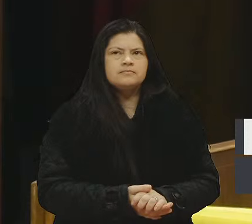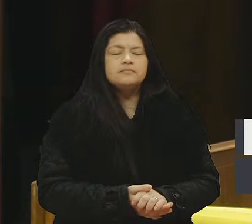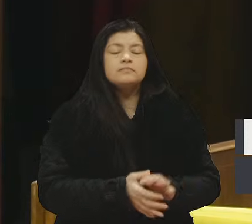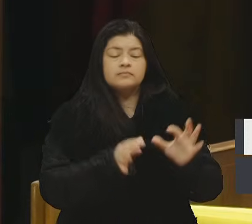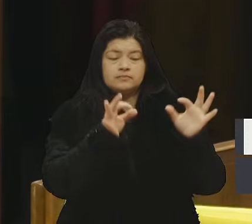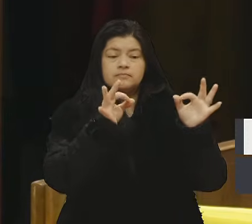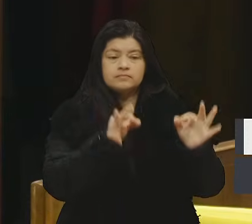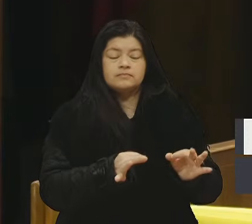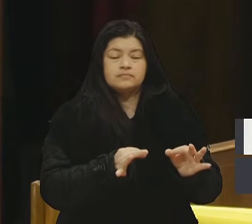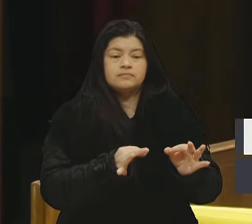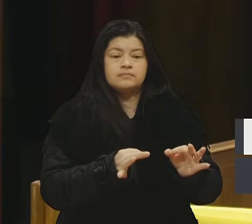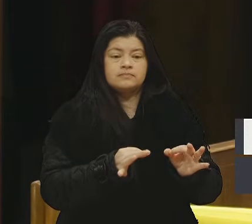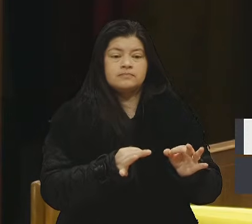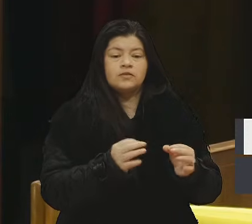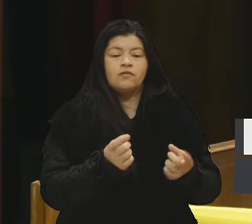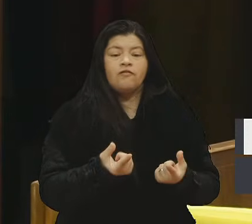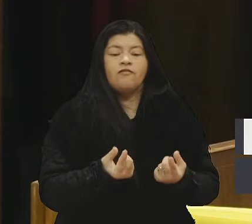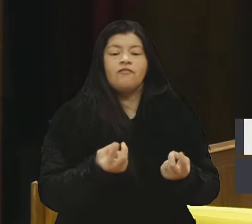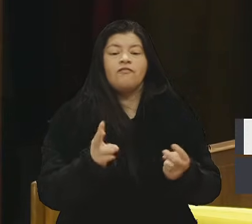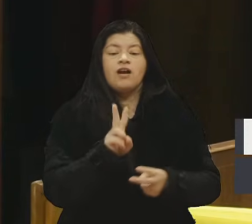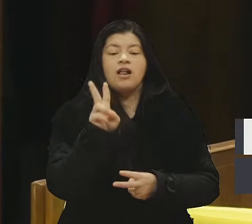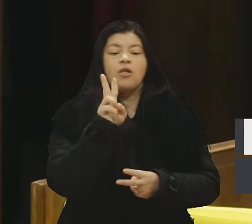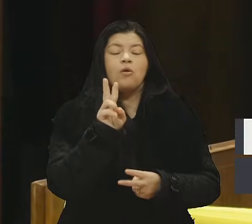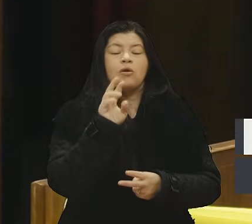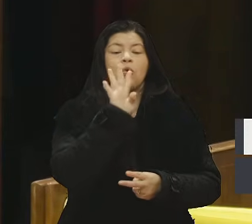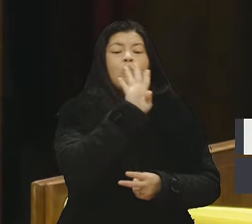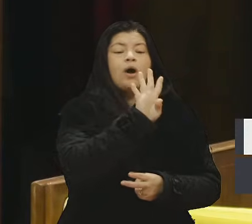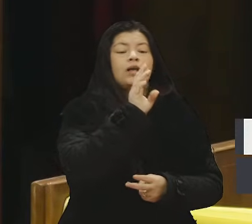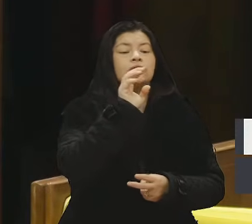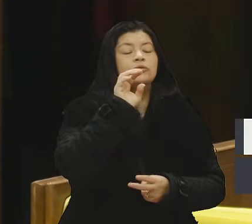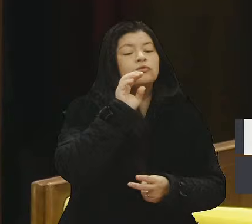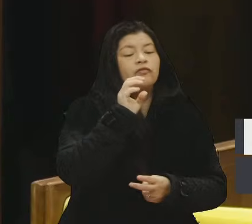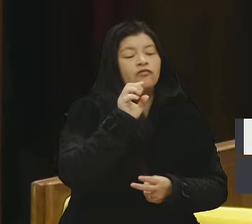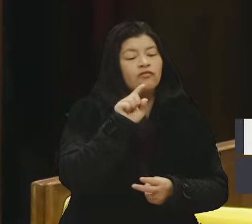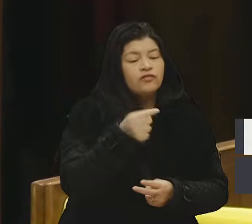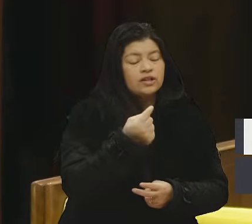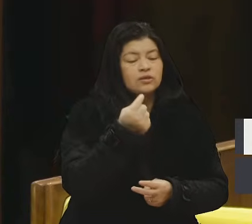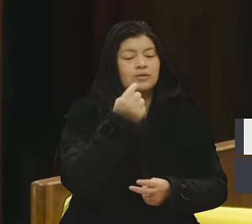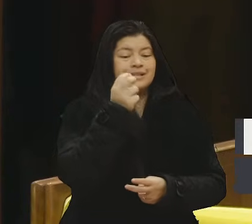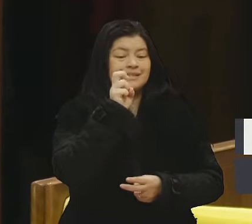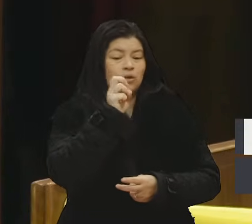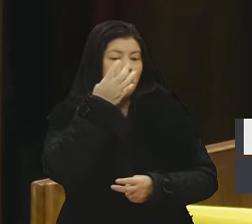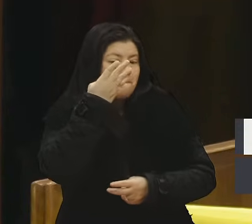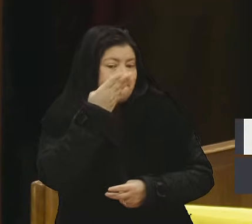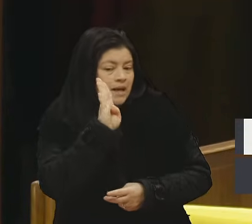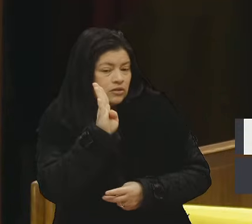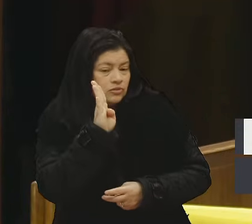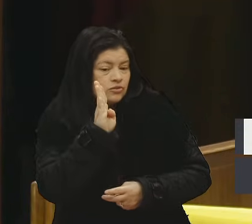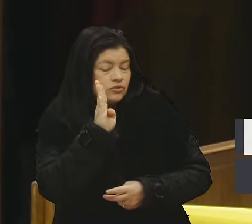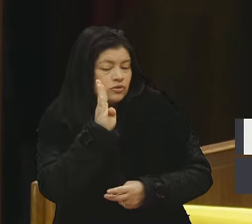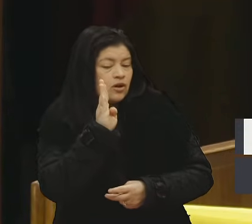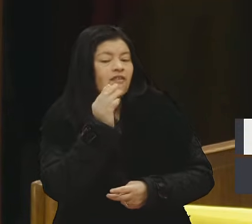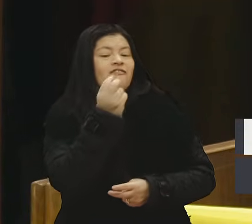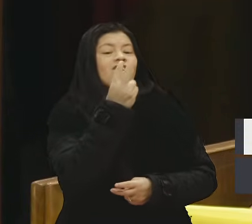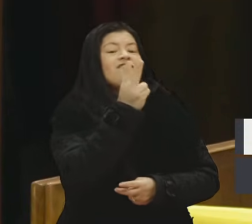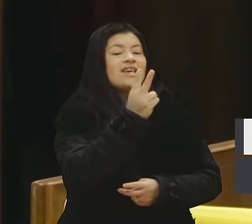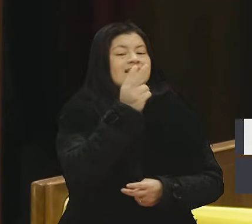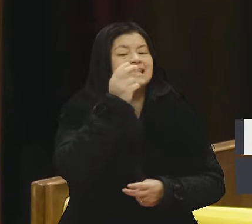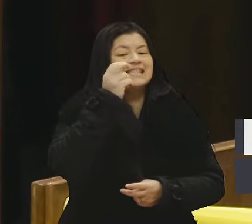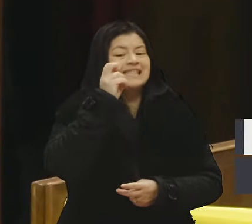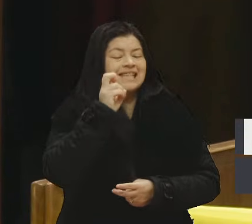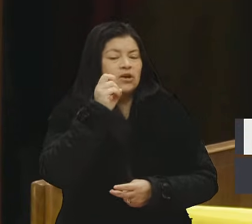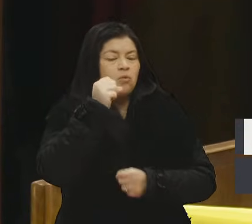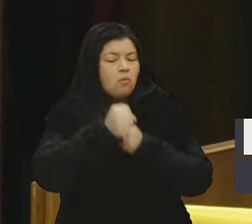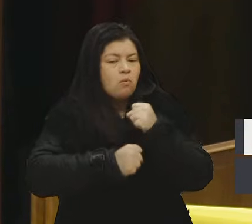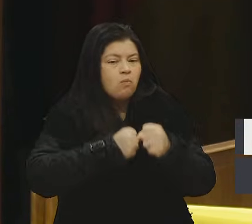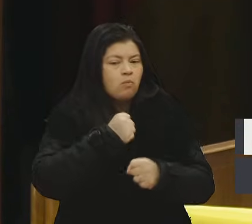oficialmente, o valor da PPP é 4,5 bilhões por 25 anos. O Diese foi lá e fez